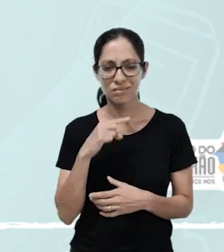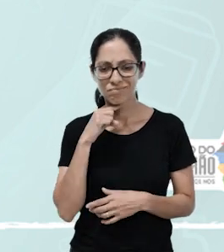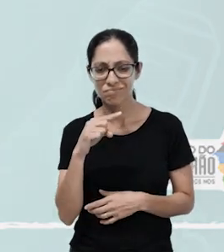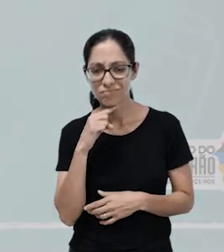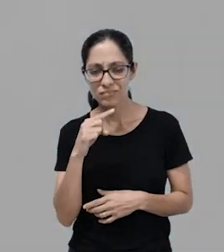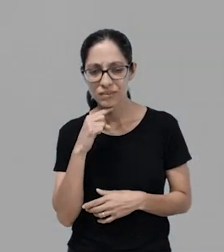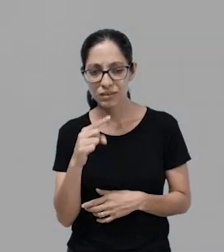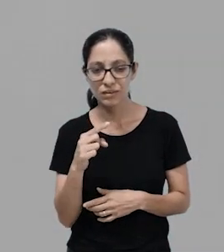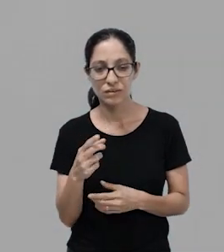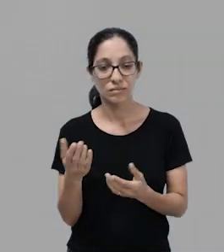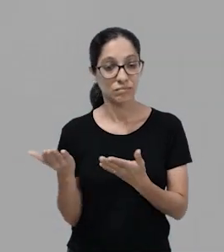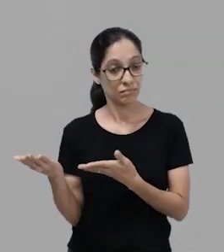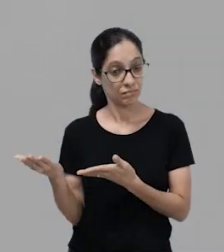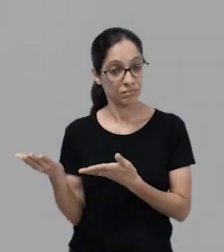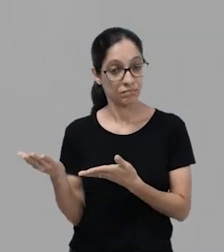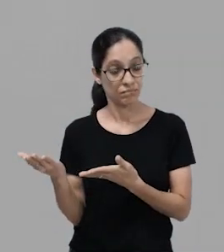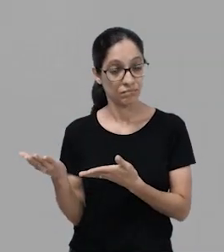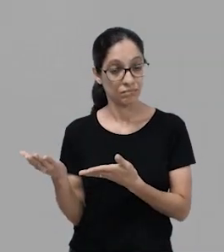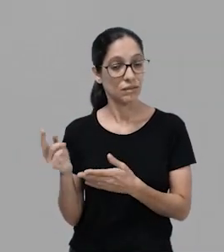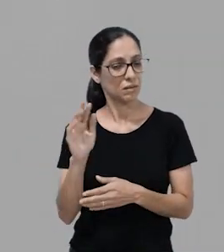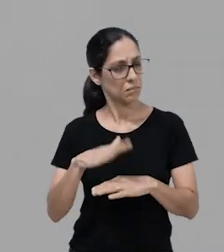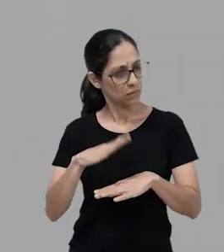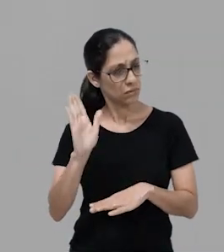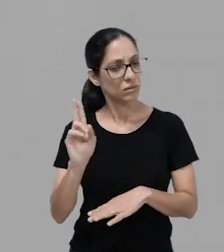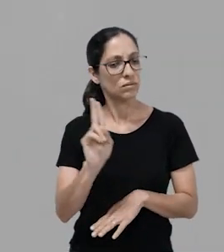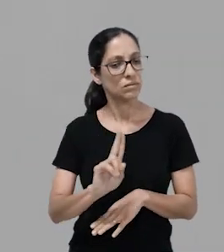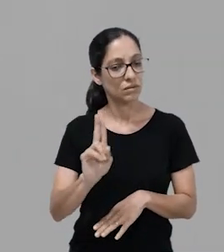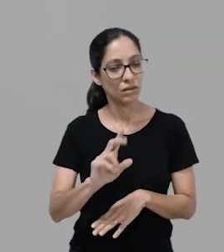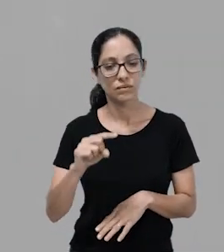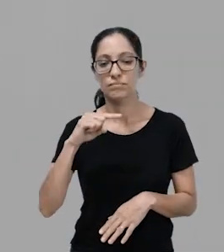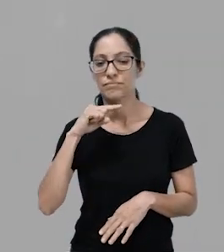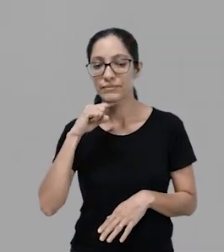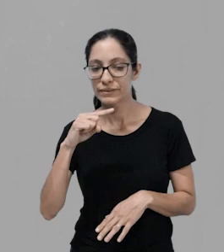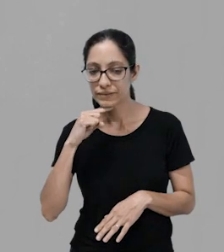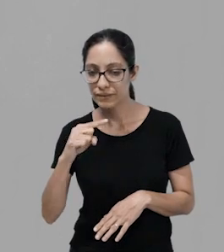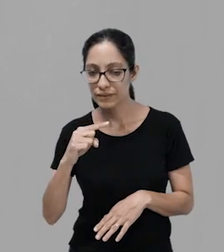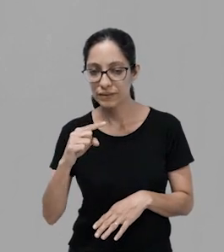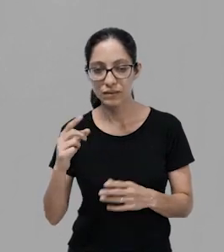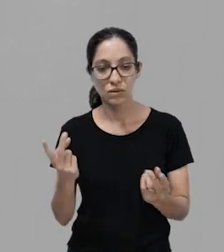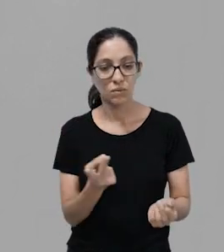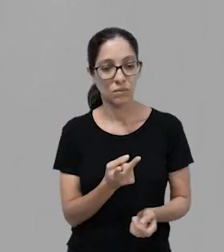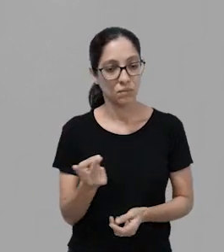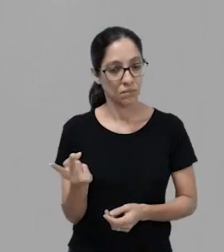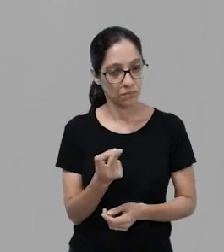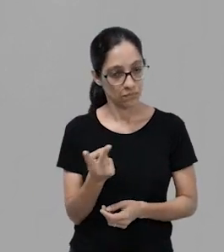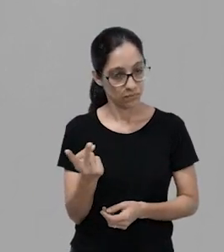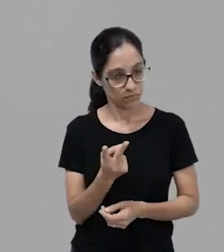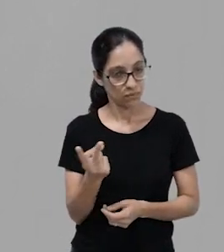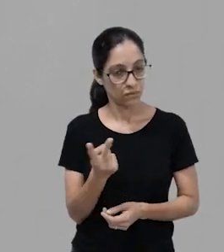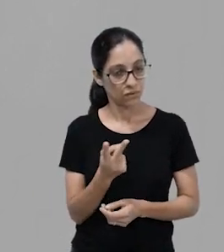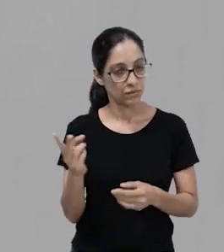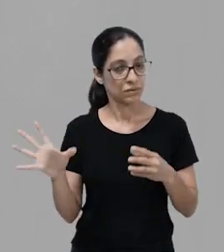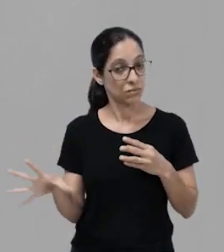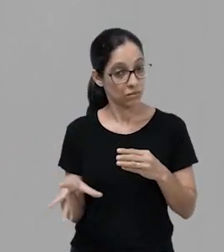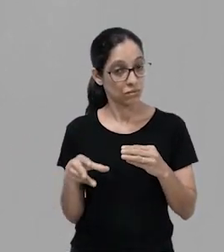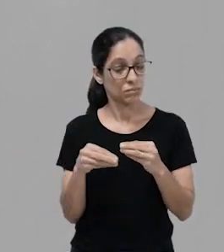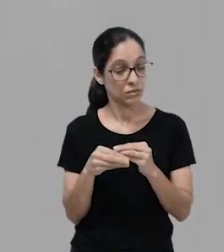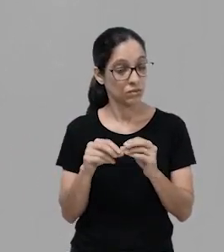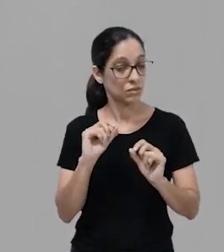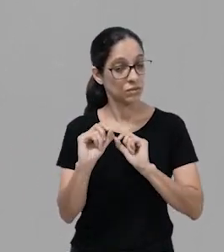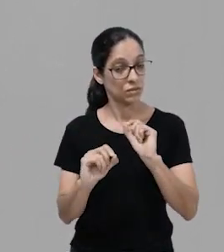pessoa. Nobody, que é mais utilizado, ninguém. Então, os dois, ó, essas duas composições